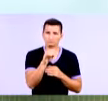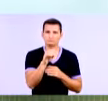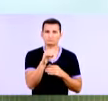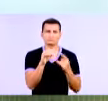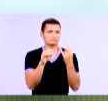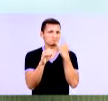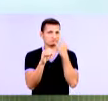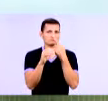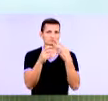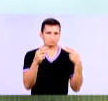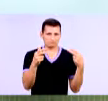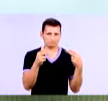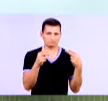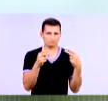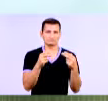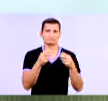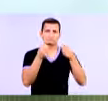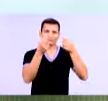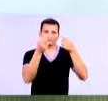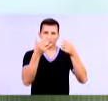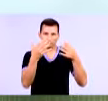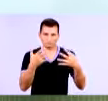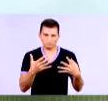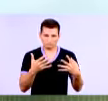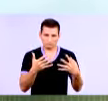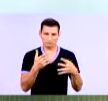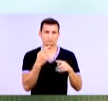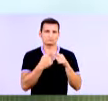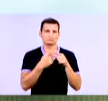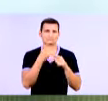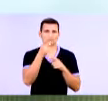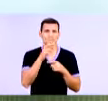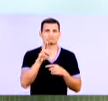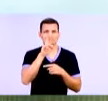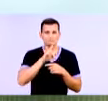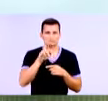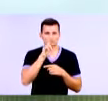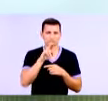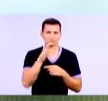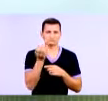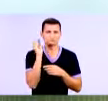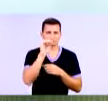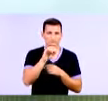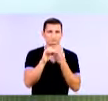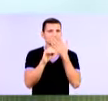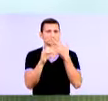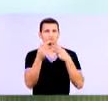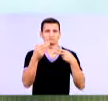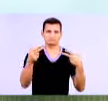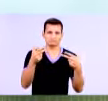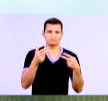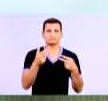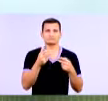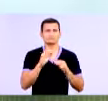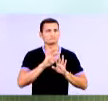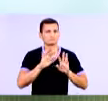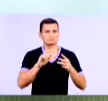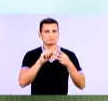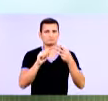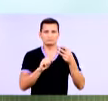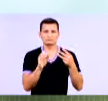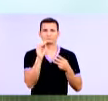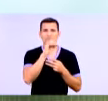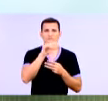imagem, produza um pequeno texto justificando por que você escolheu aquele efeito lá, coloque essas 3 coisas